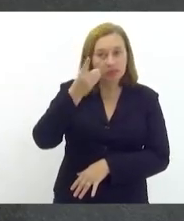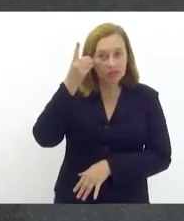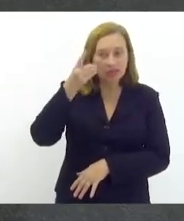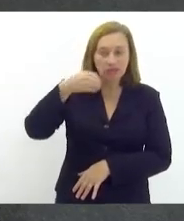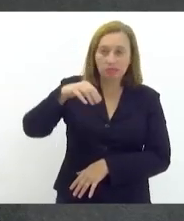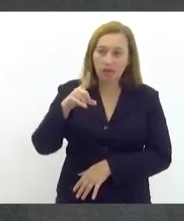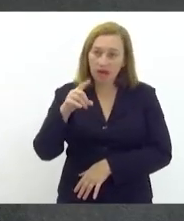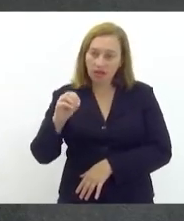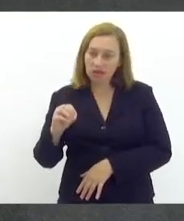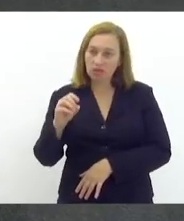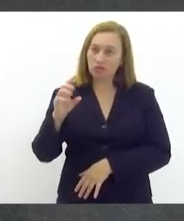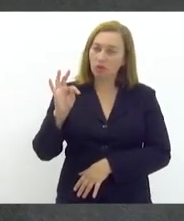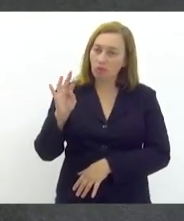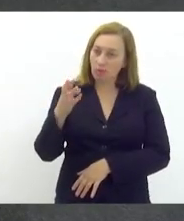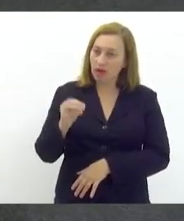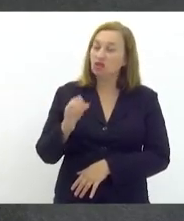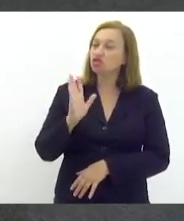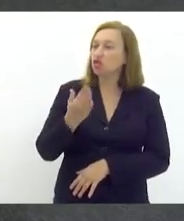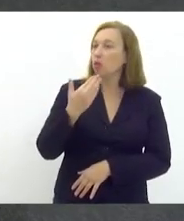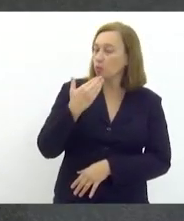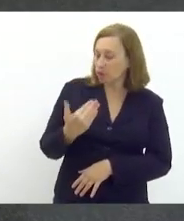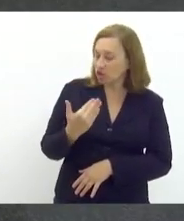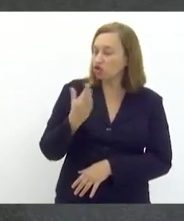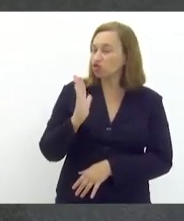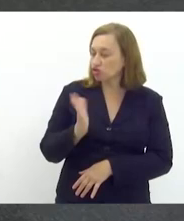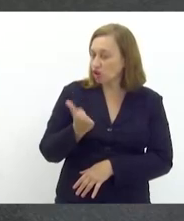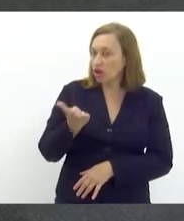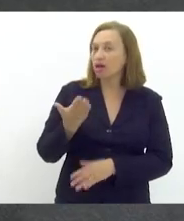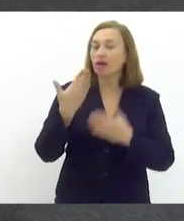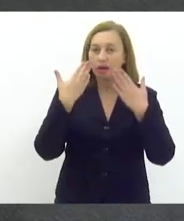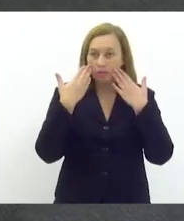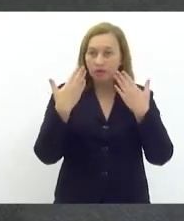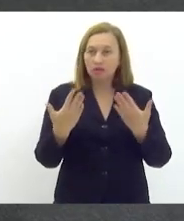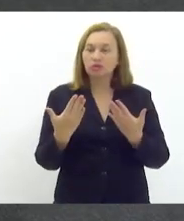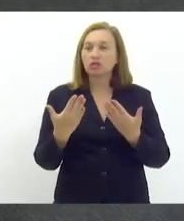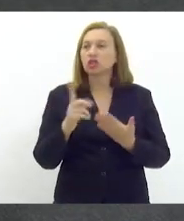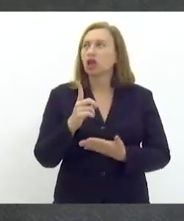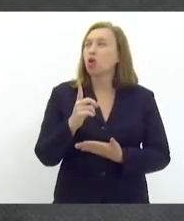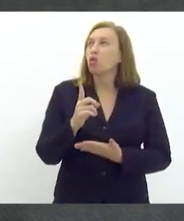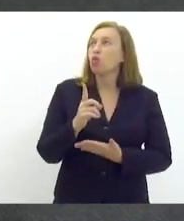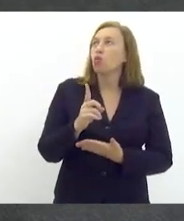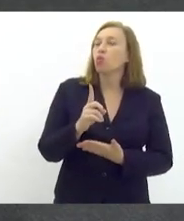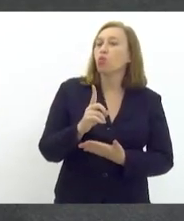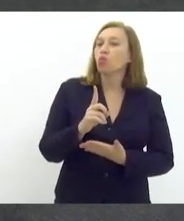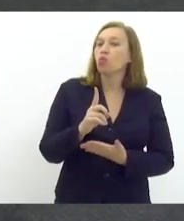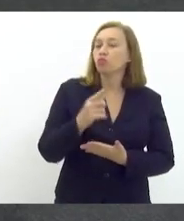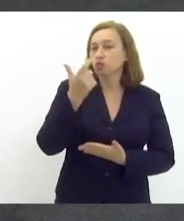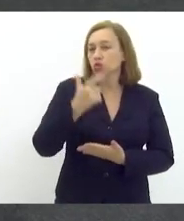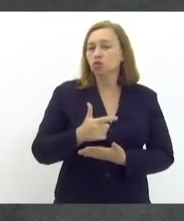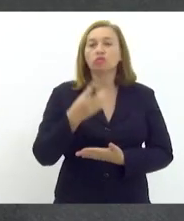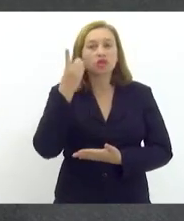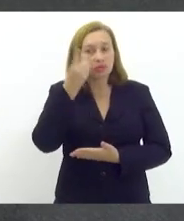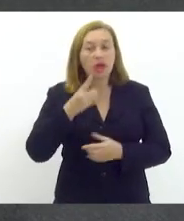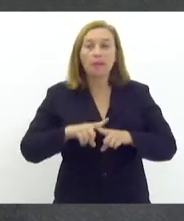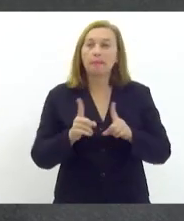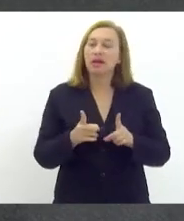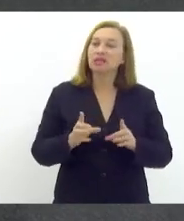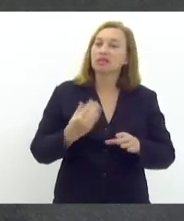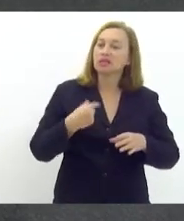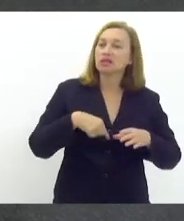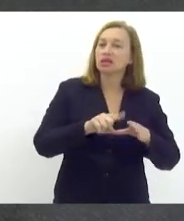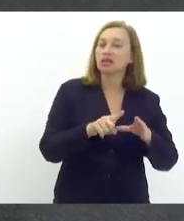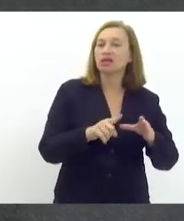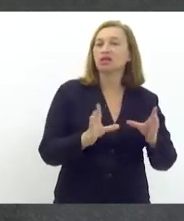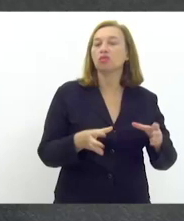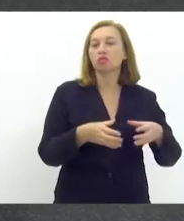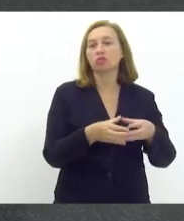estar sugerindo já é uma sugestão que eu já apresentei não como parlamentar a comissão de servidores que